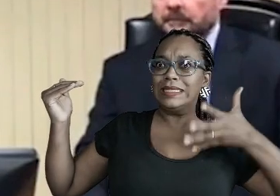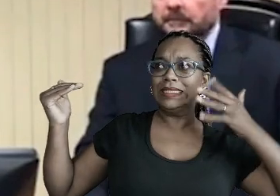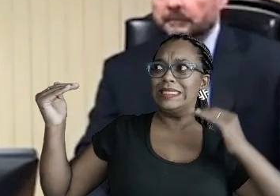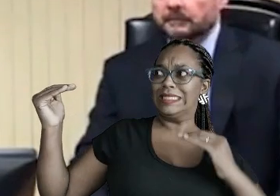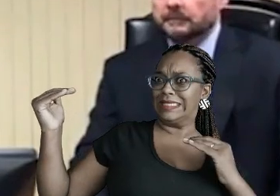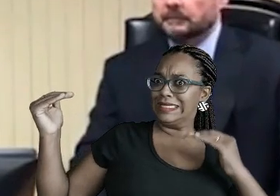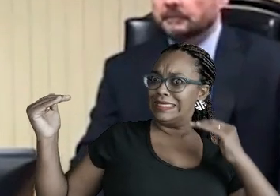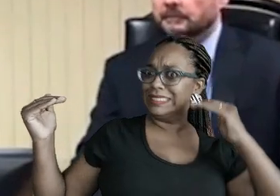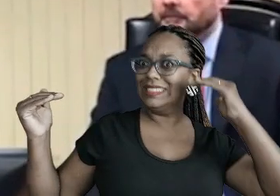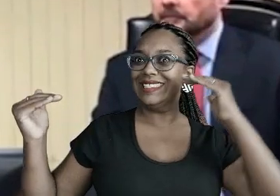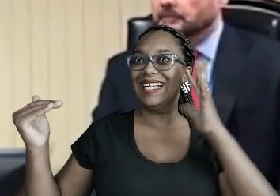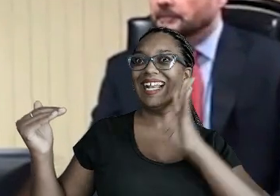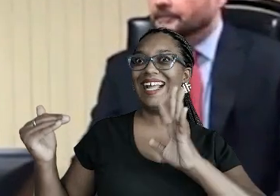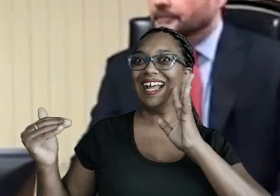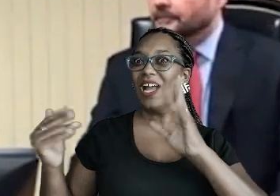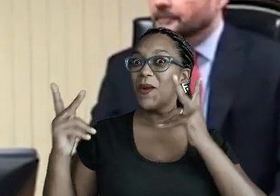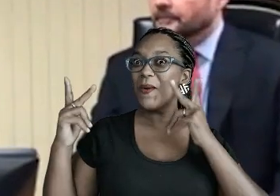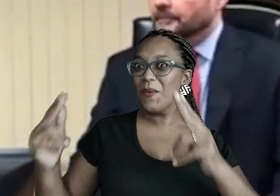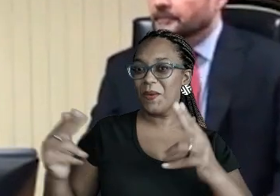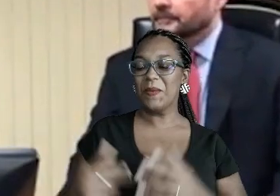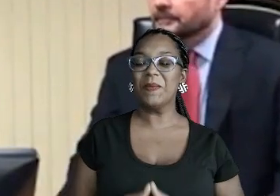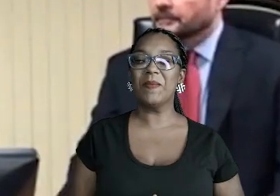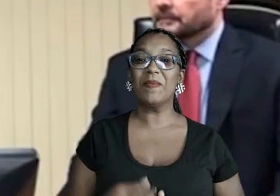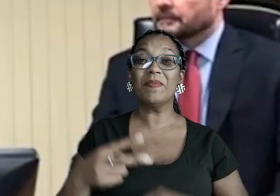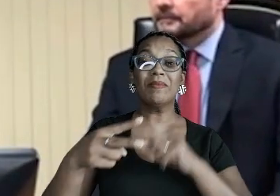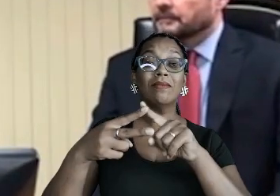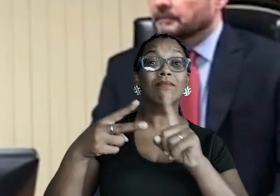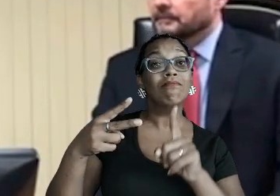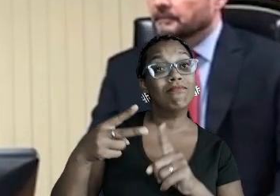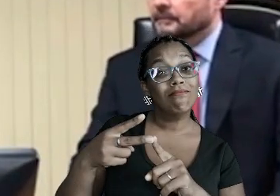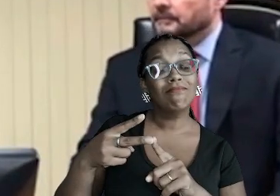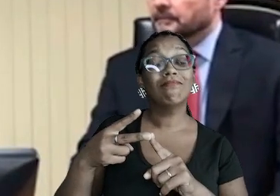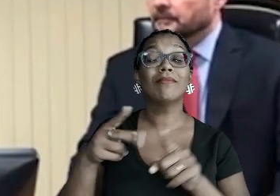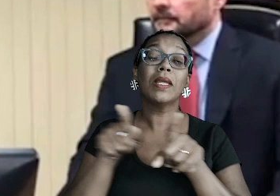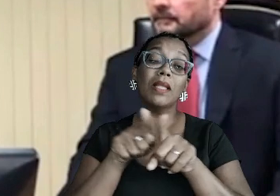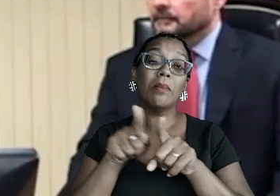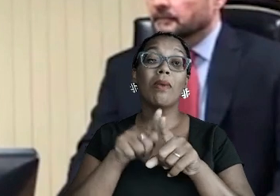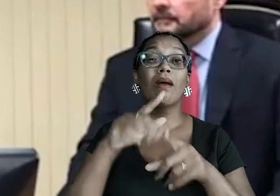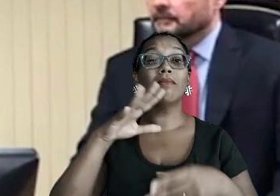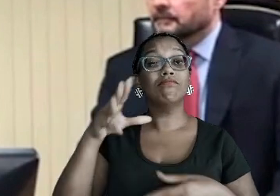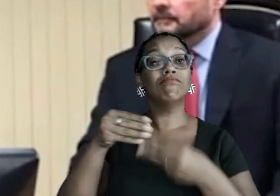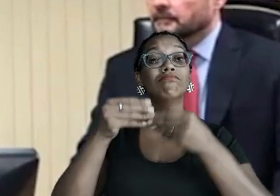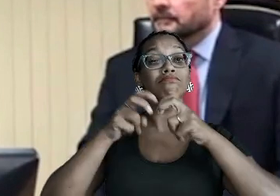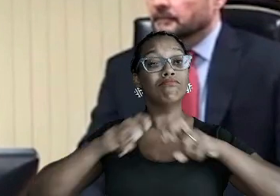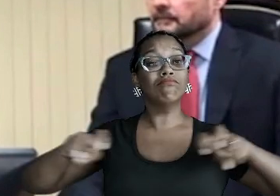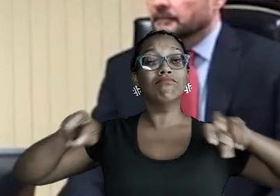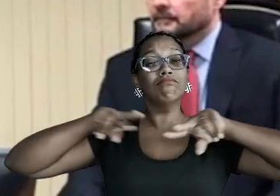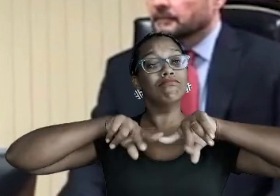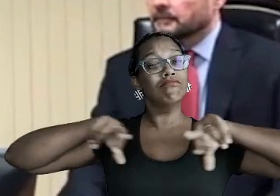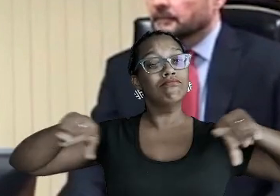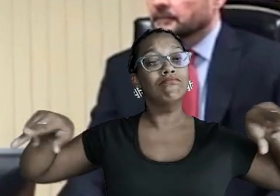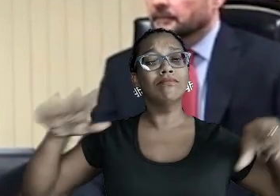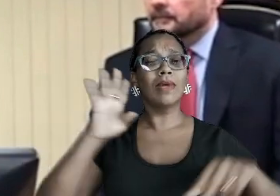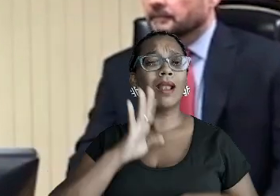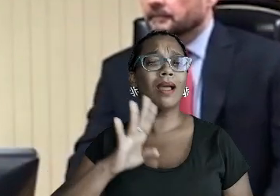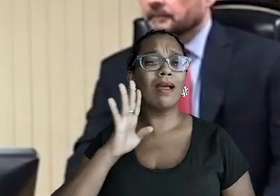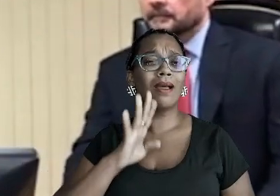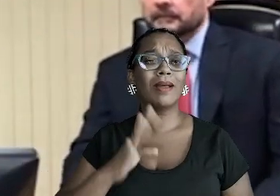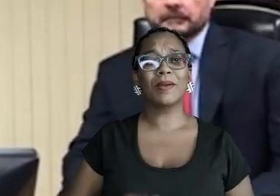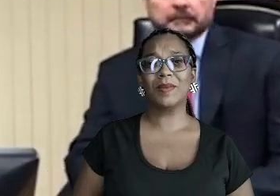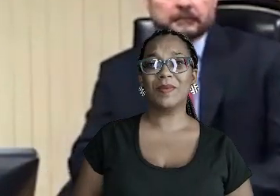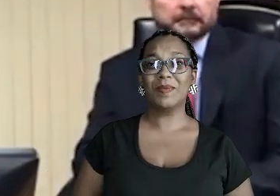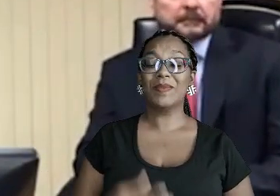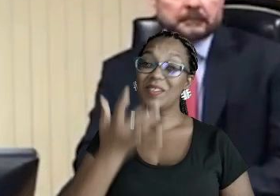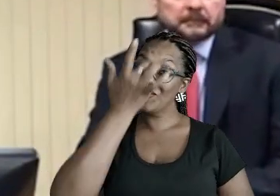algo mais bacana ou alguma coisa do gênero mas no caso de uma composição tão heterogênea e tão bacana como foi essa